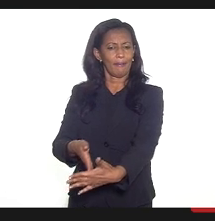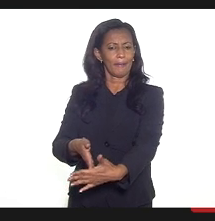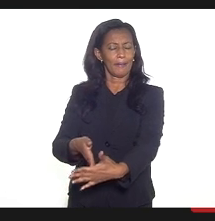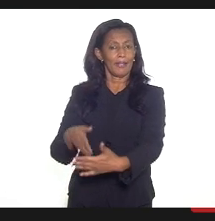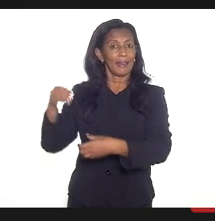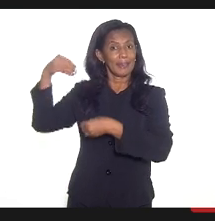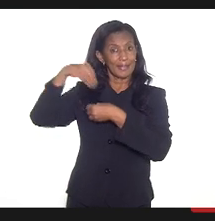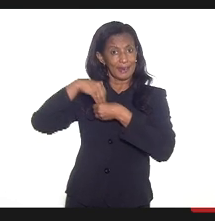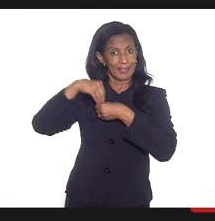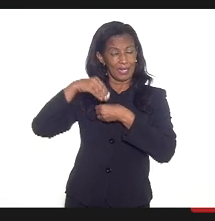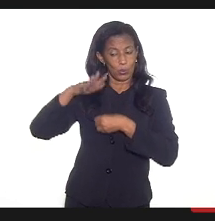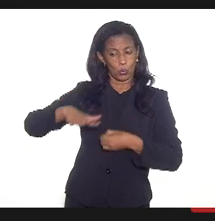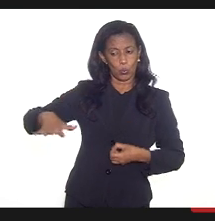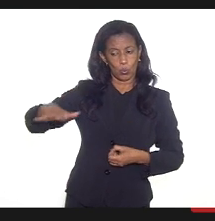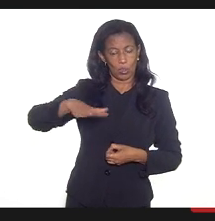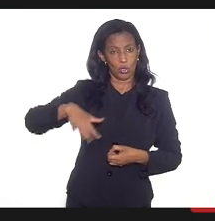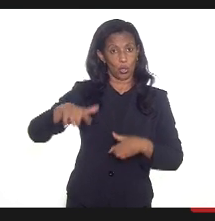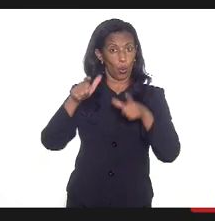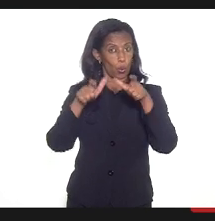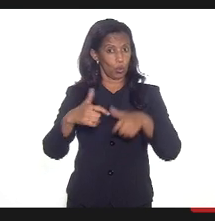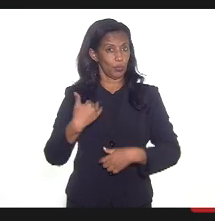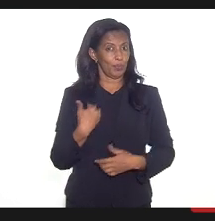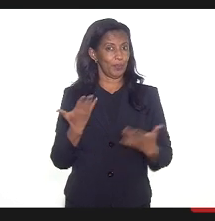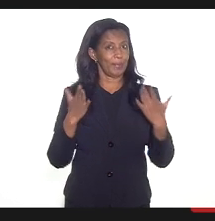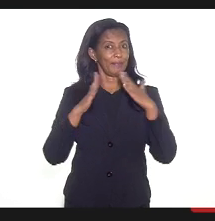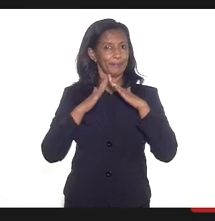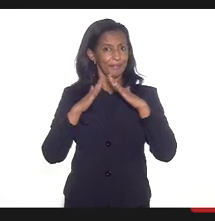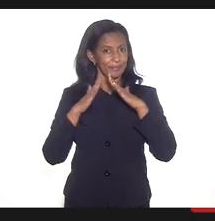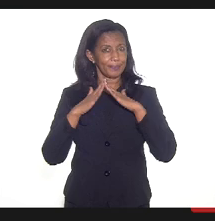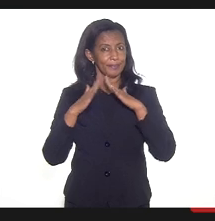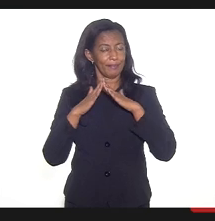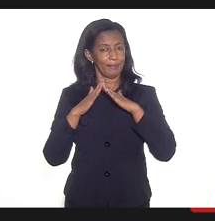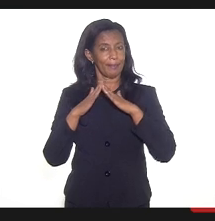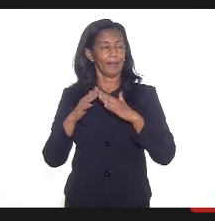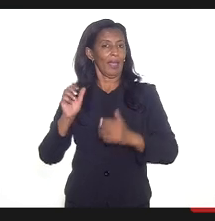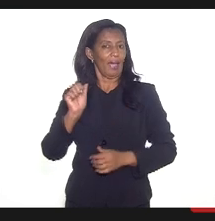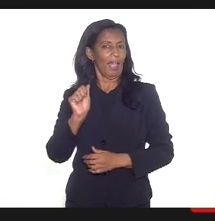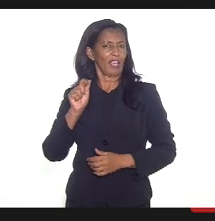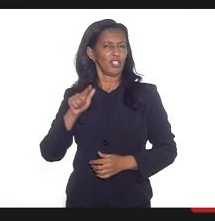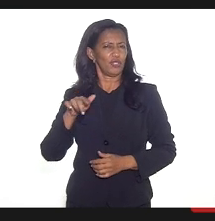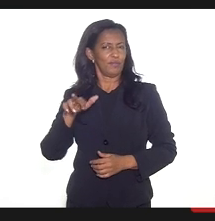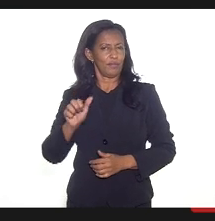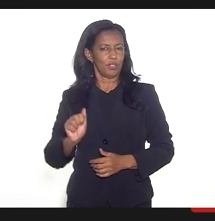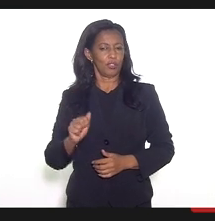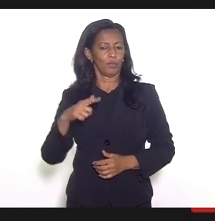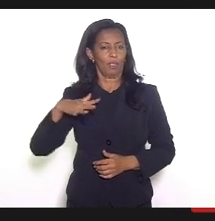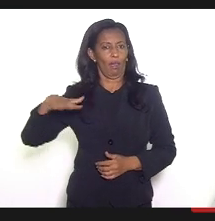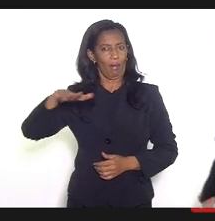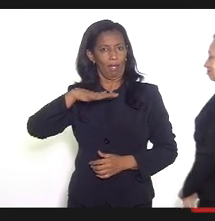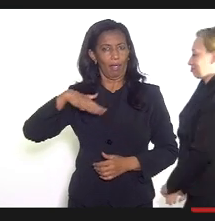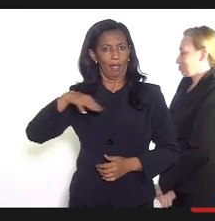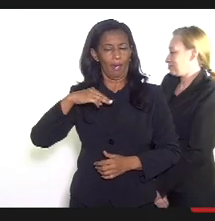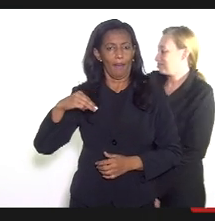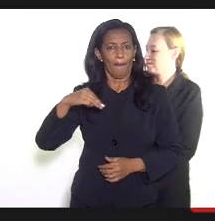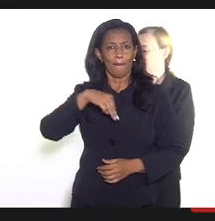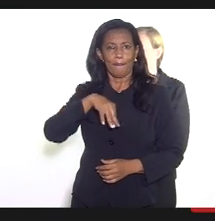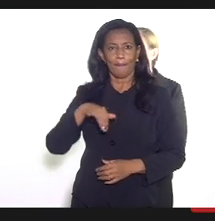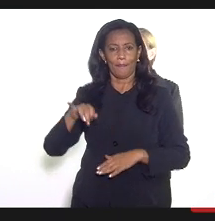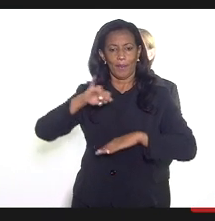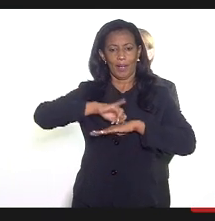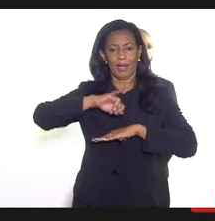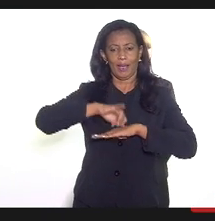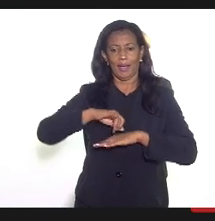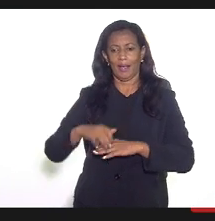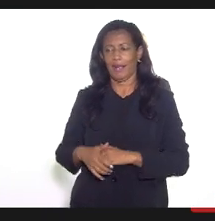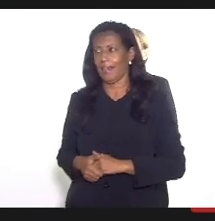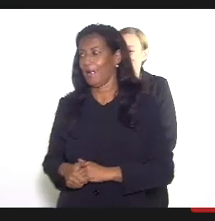principalmente dentro da região onde eu moro, onde a gente é ativista, que é a região metropolitana com